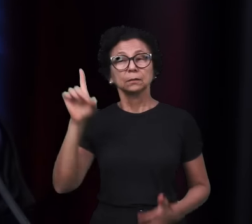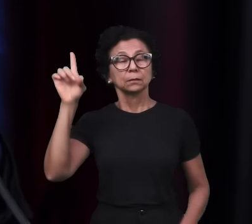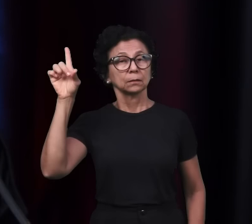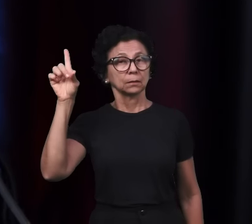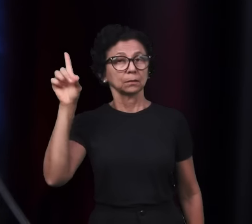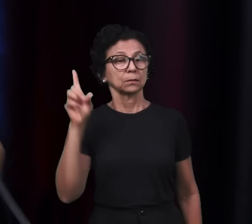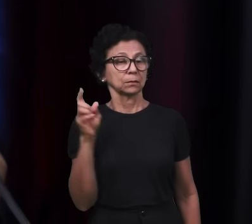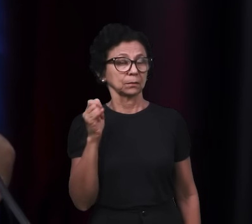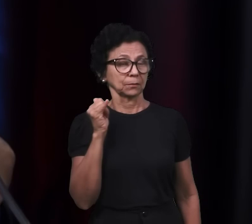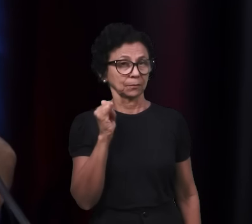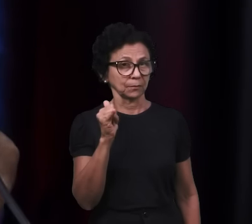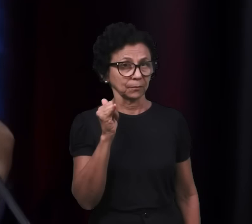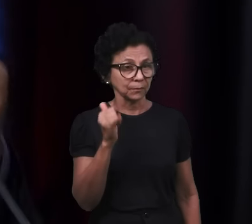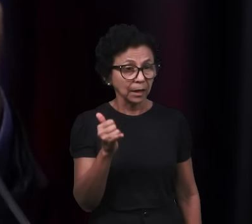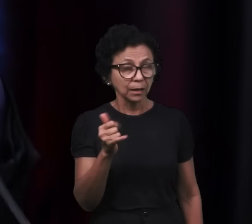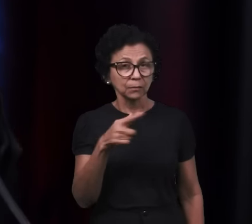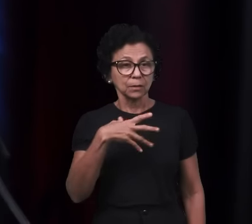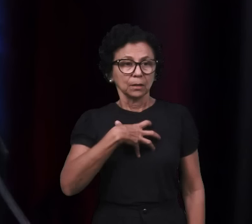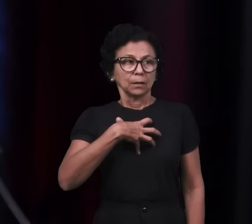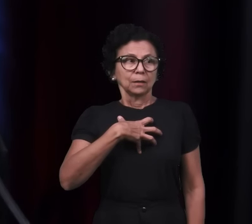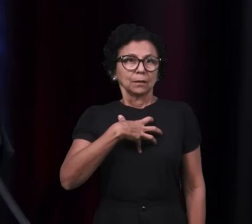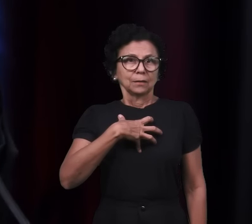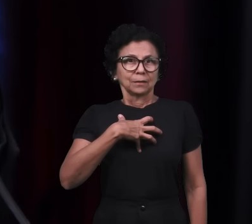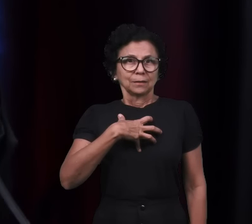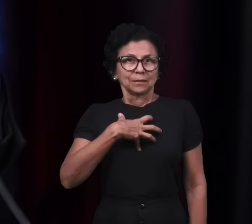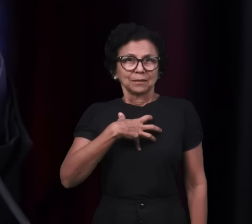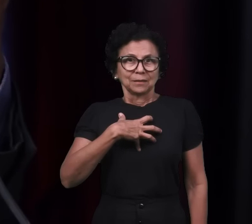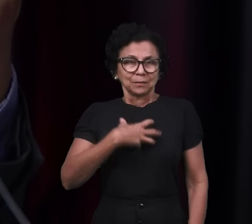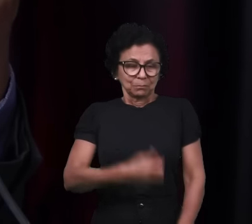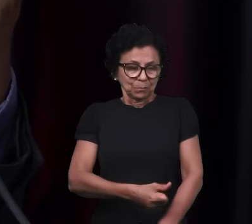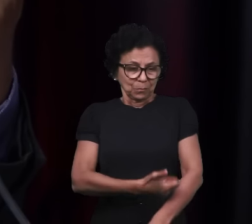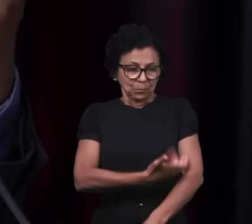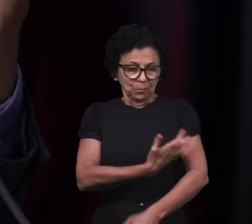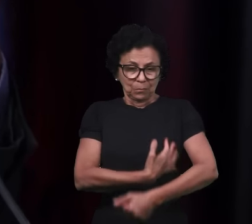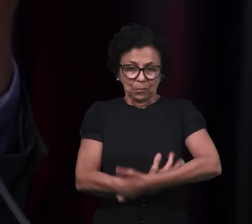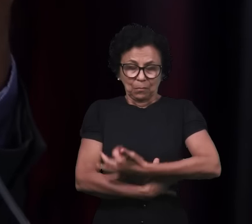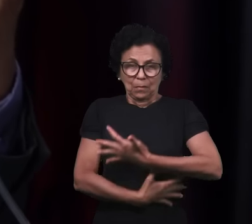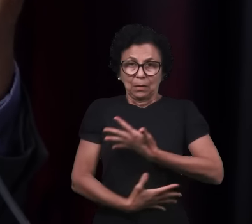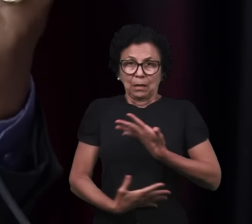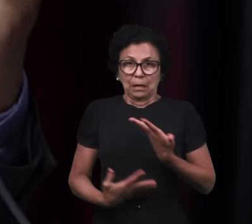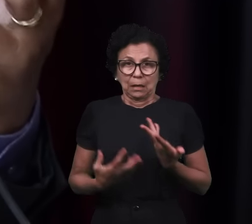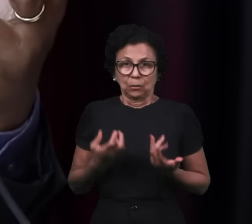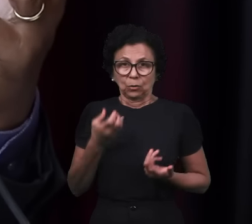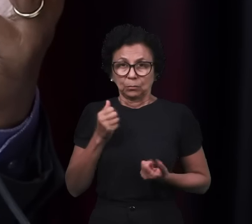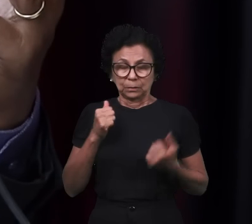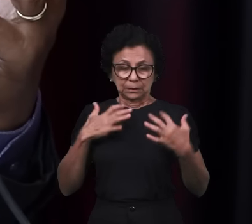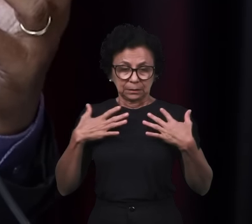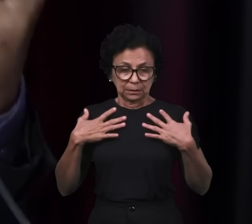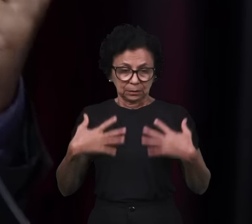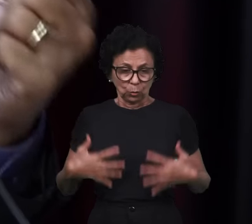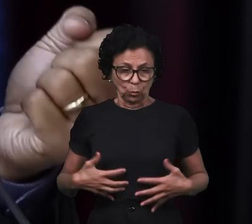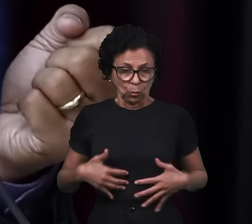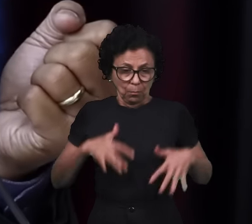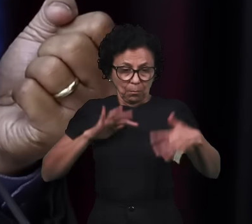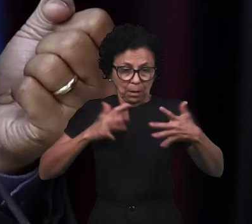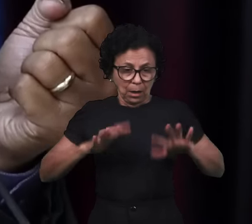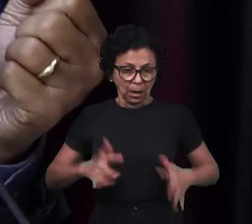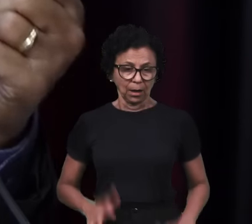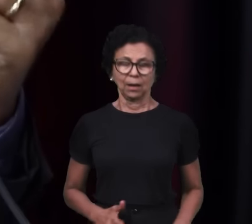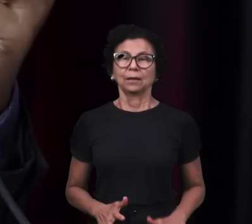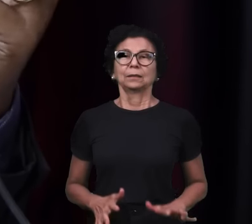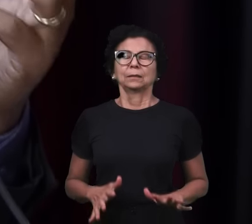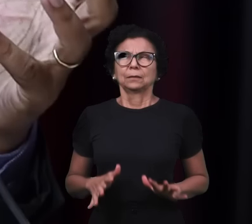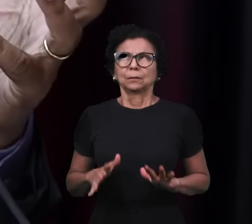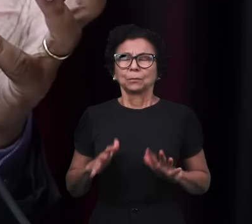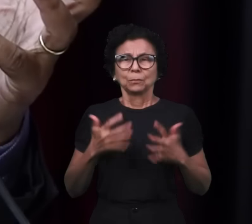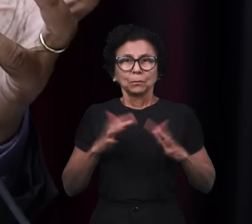o homem se estremece. É como que toda a sua estrutura é abalada pela presença de Deus,